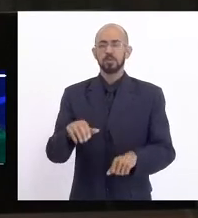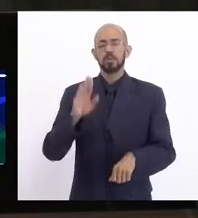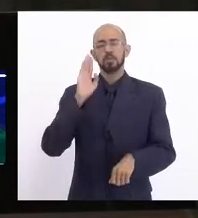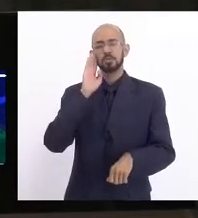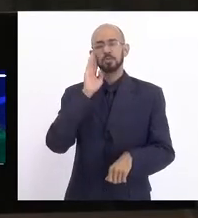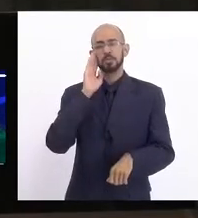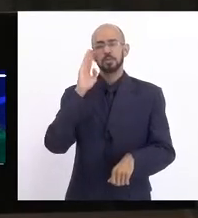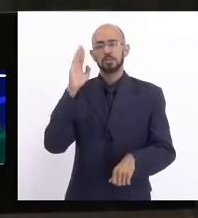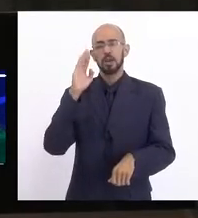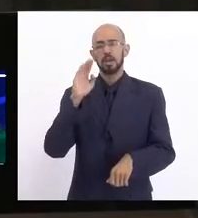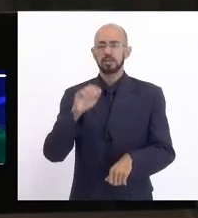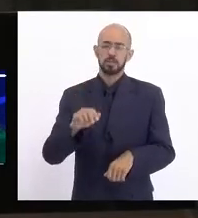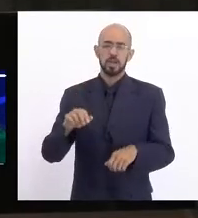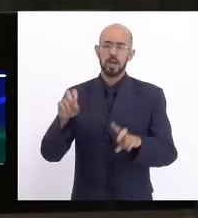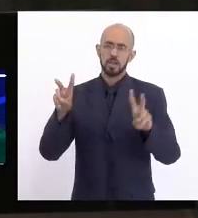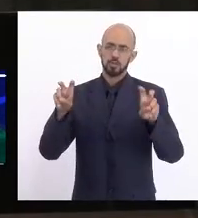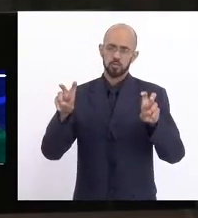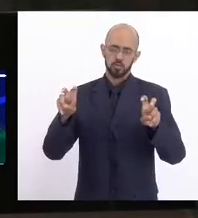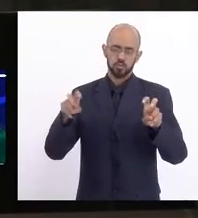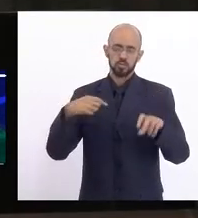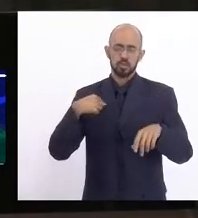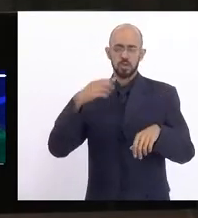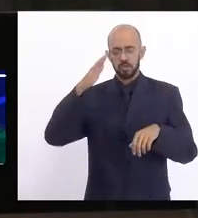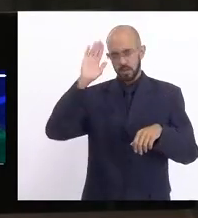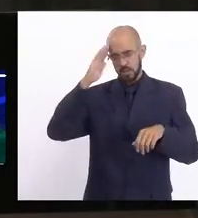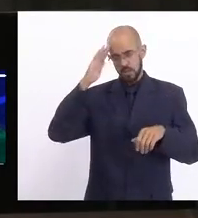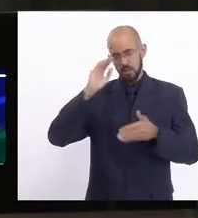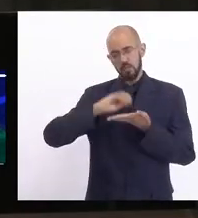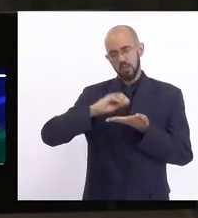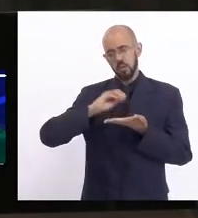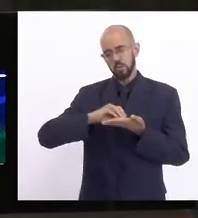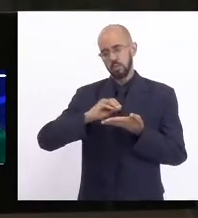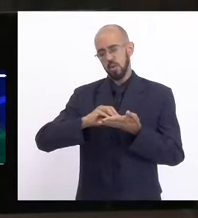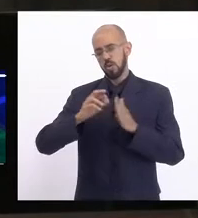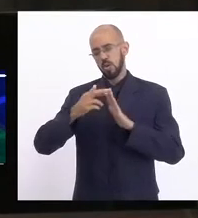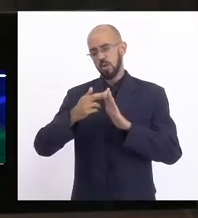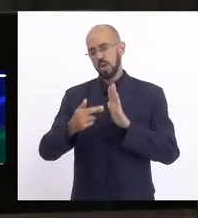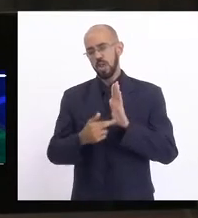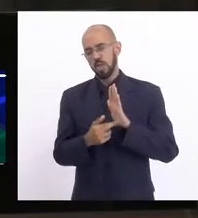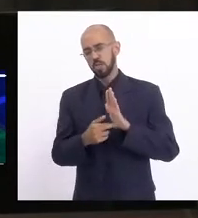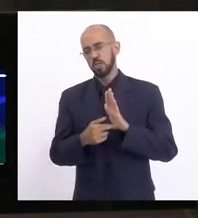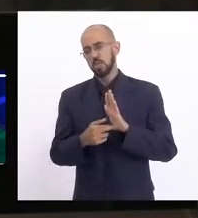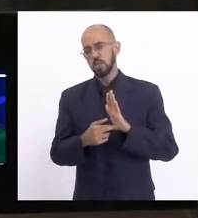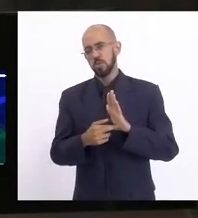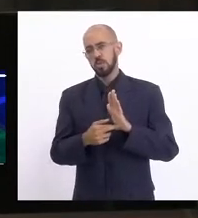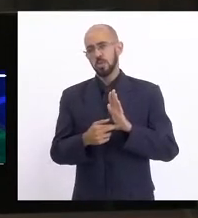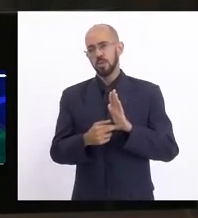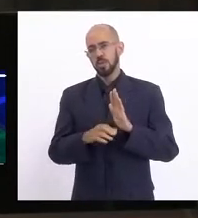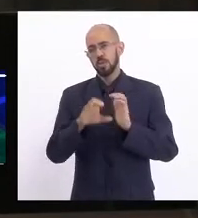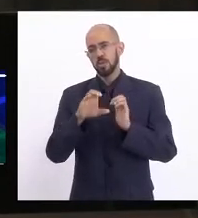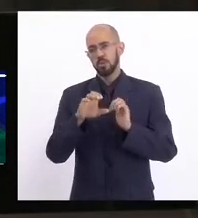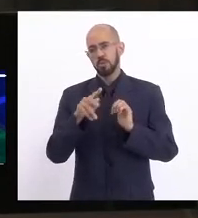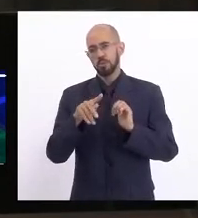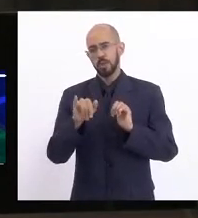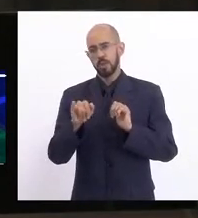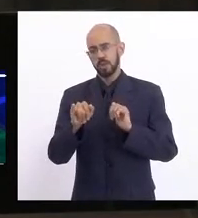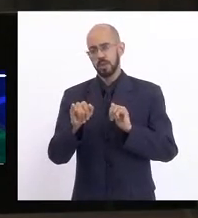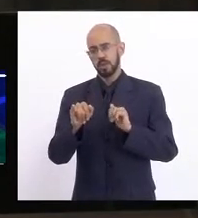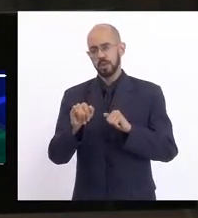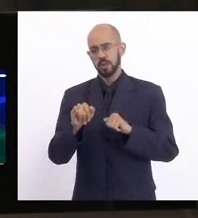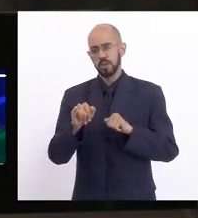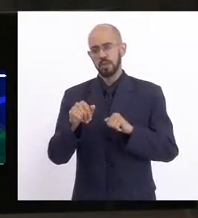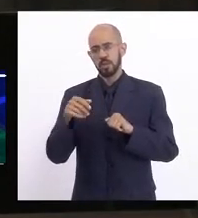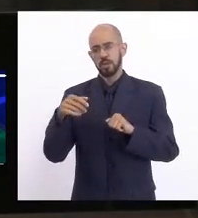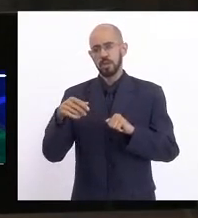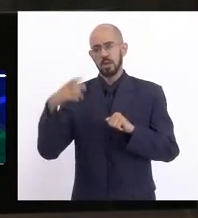principais que eu entendo que não foram abordados no relatório da CPI do Rio Previdência é o